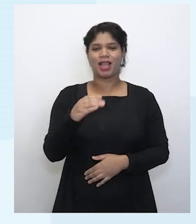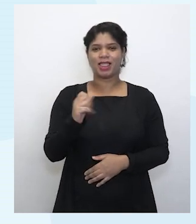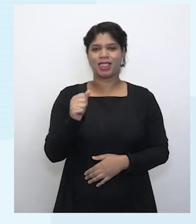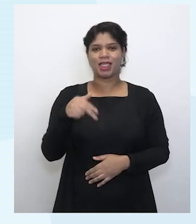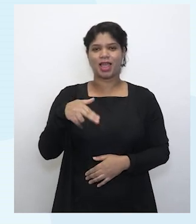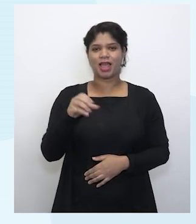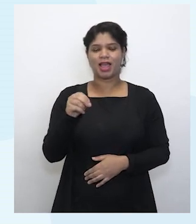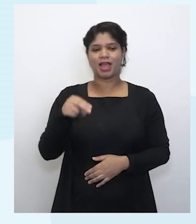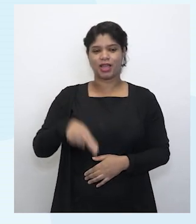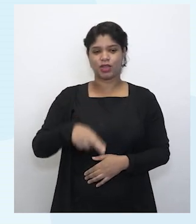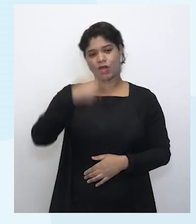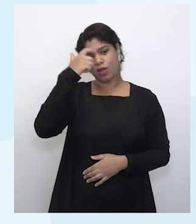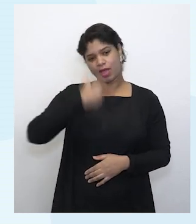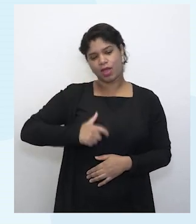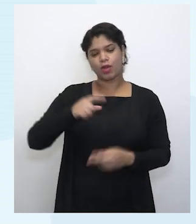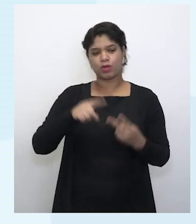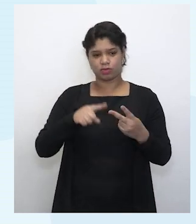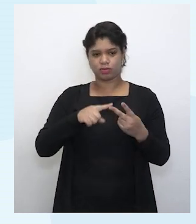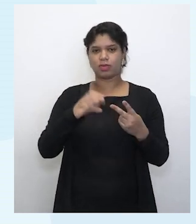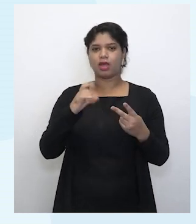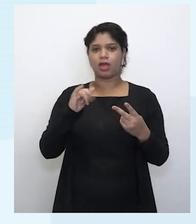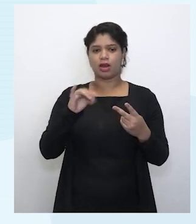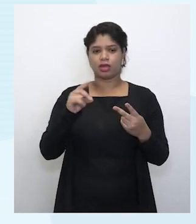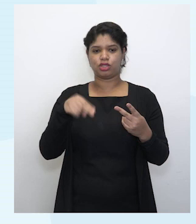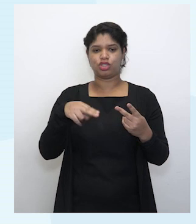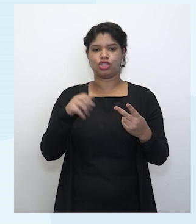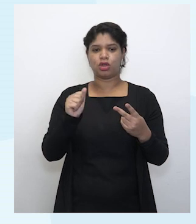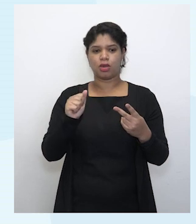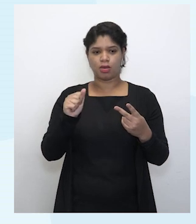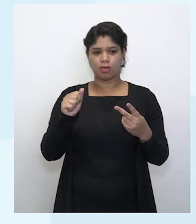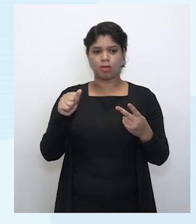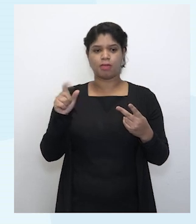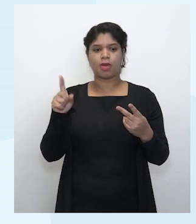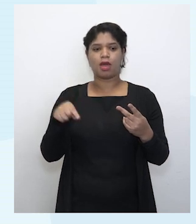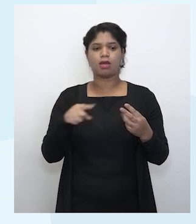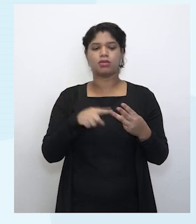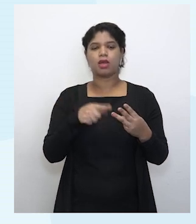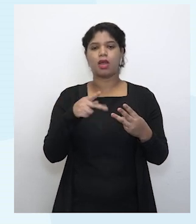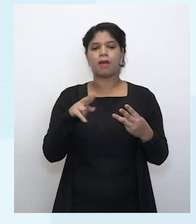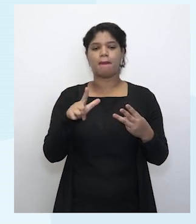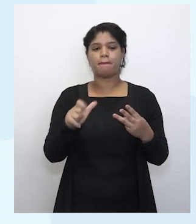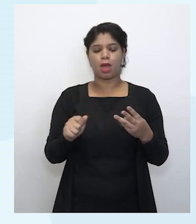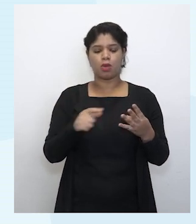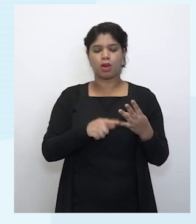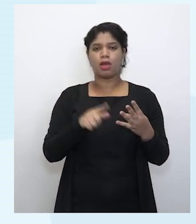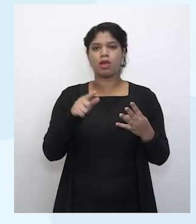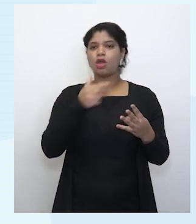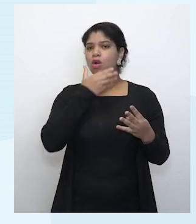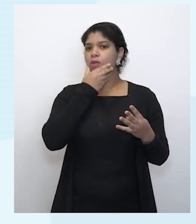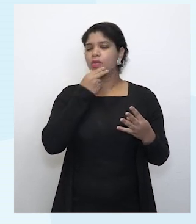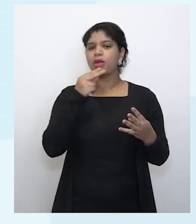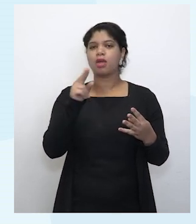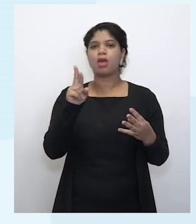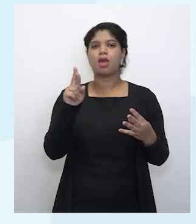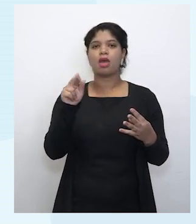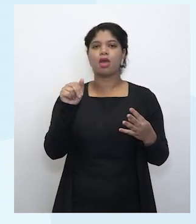né? Eu, Cleidmar Lula, a Paula Maria de Assis e o Rafael Augusto.